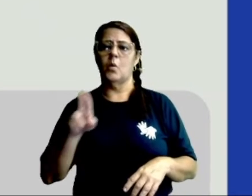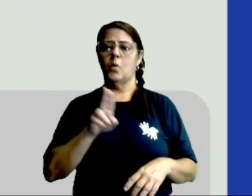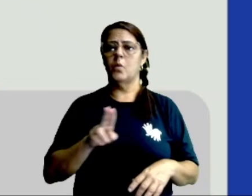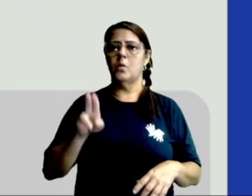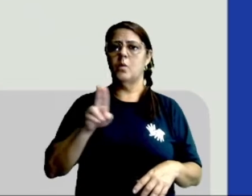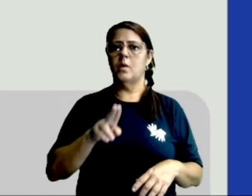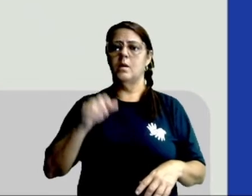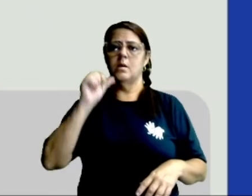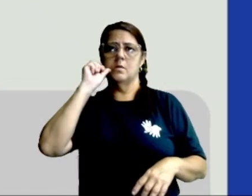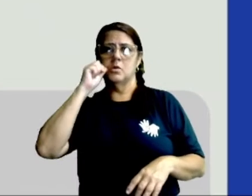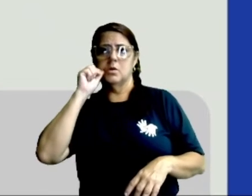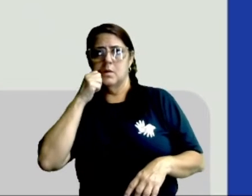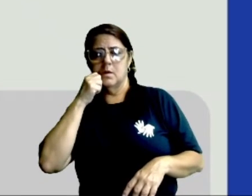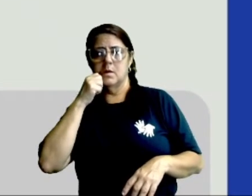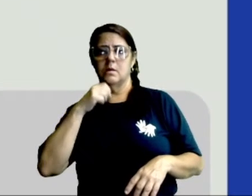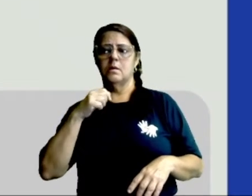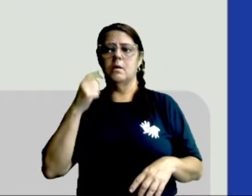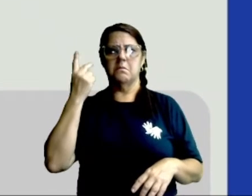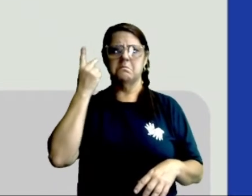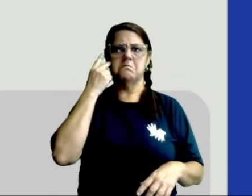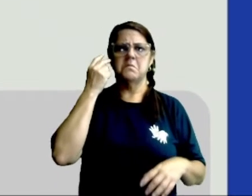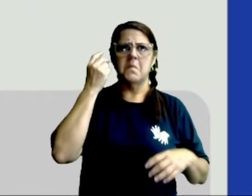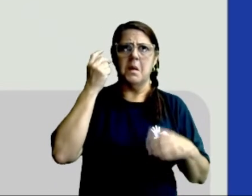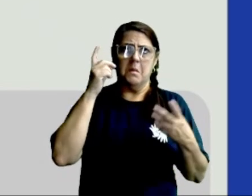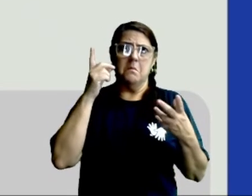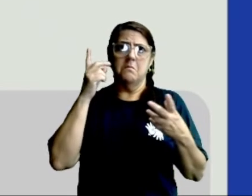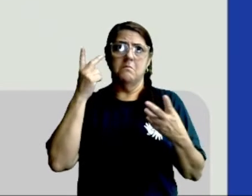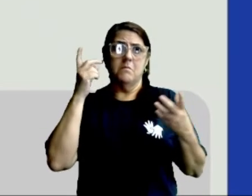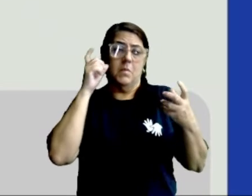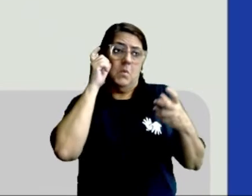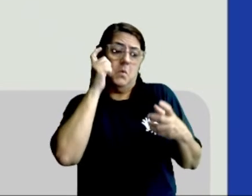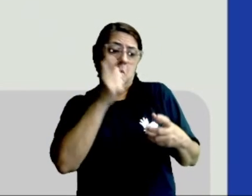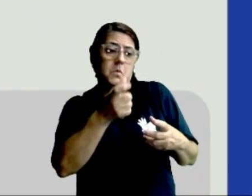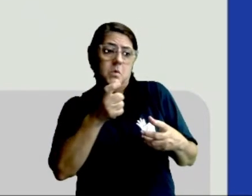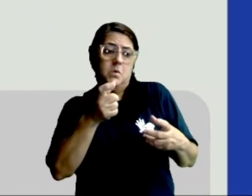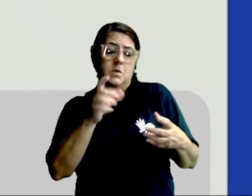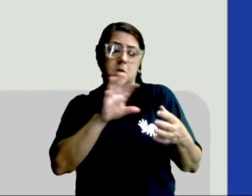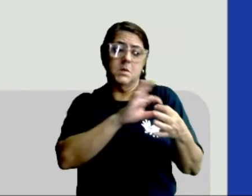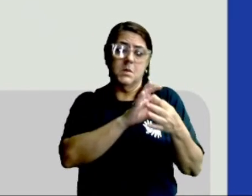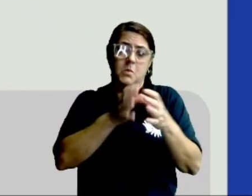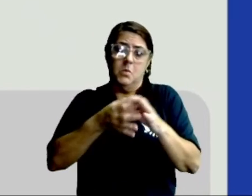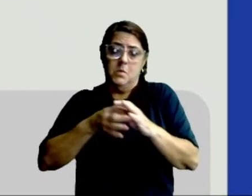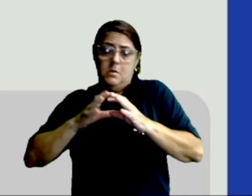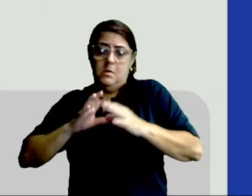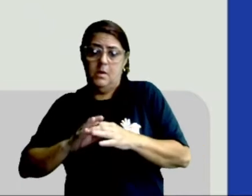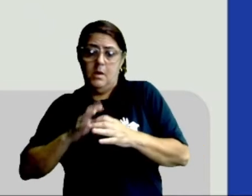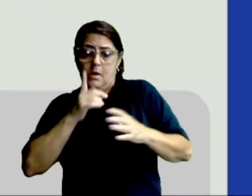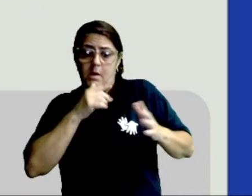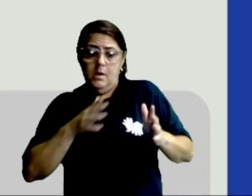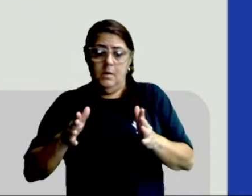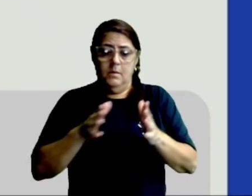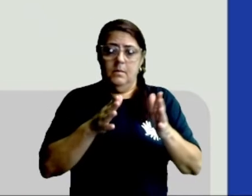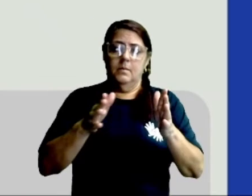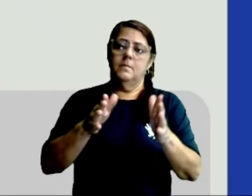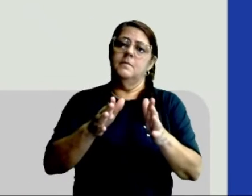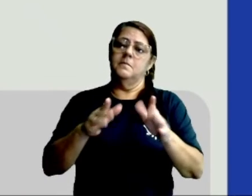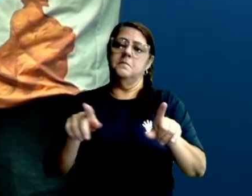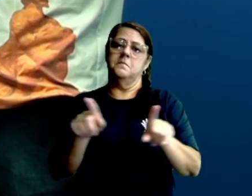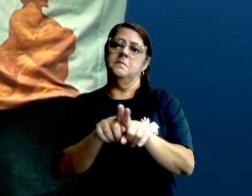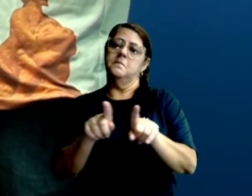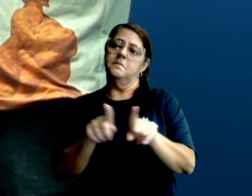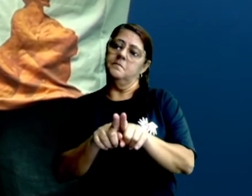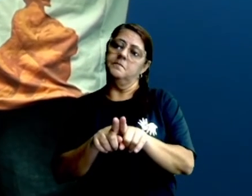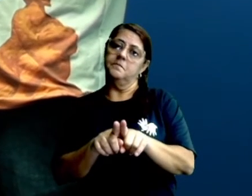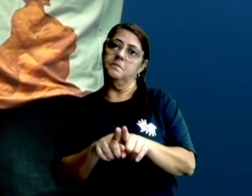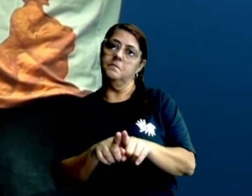Uruguai e Argentina, né? Então é bem interessante essa relação desses rios voadores de Cordilheira dos Andes com a formação, né, das